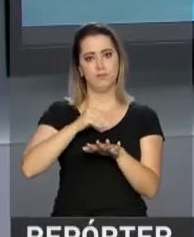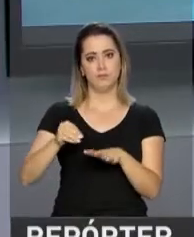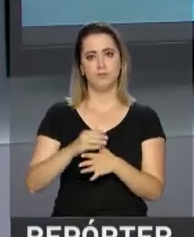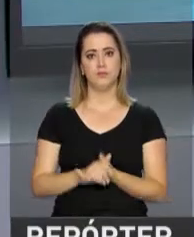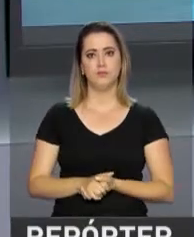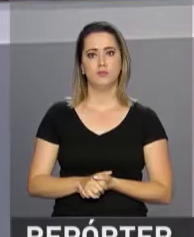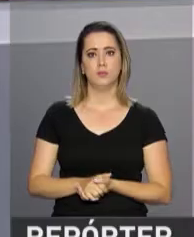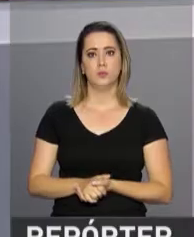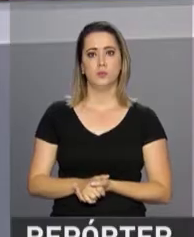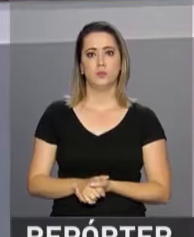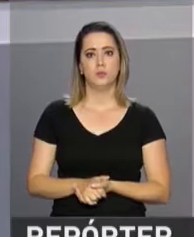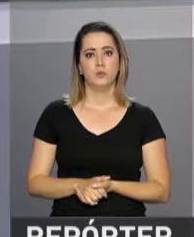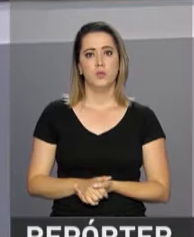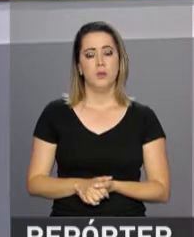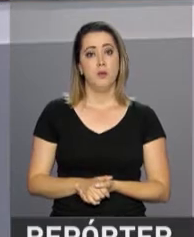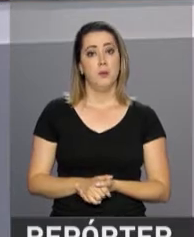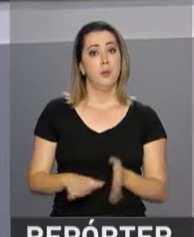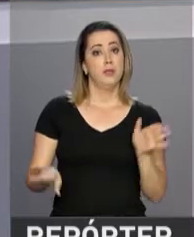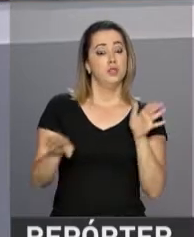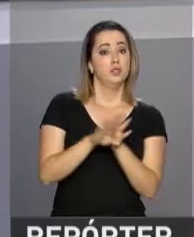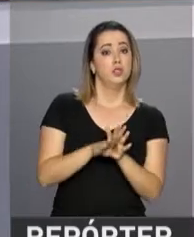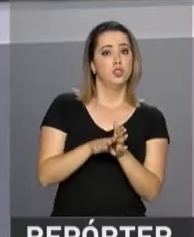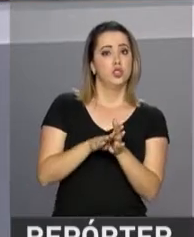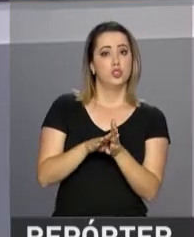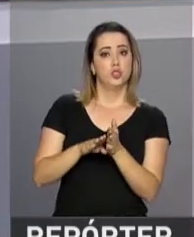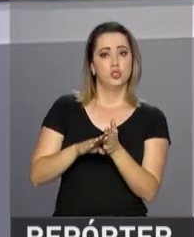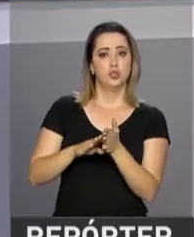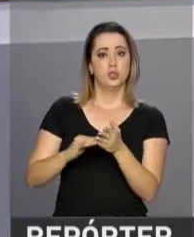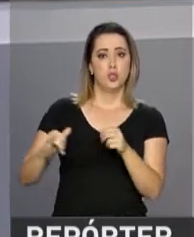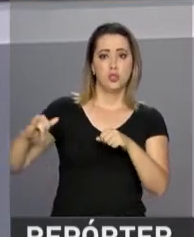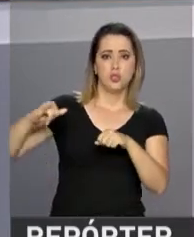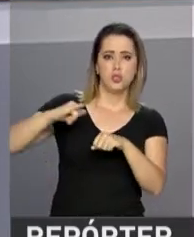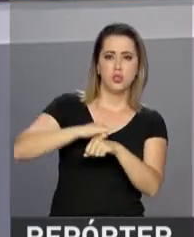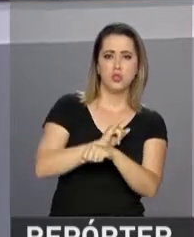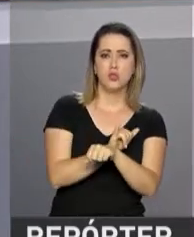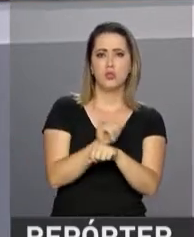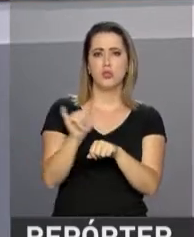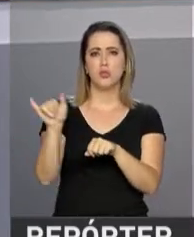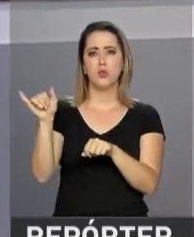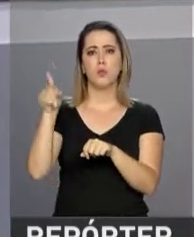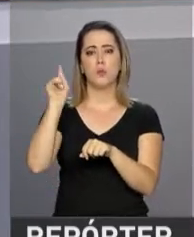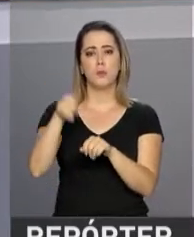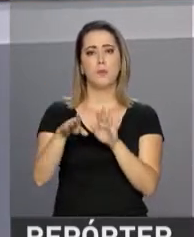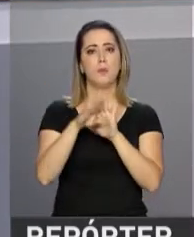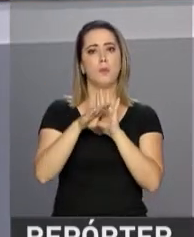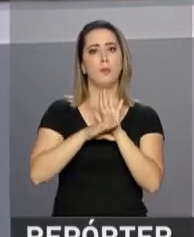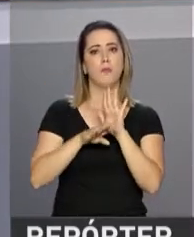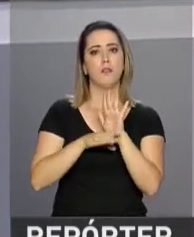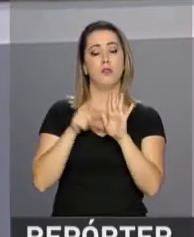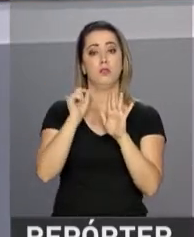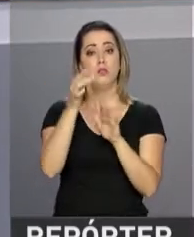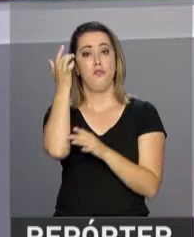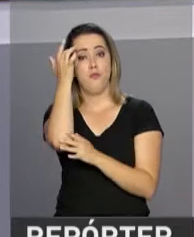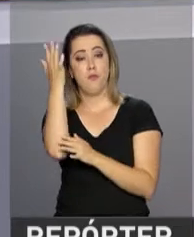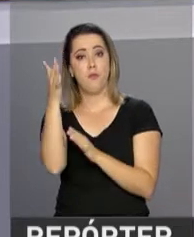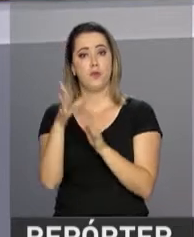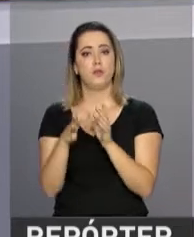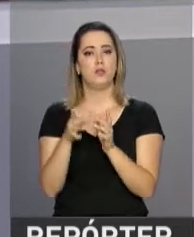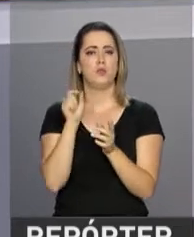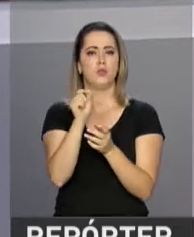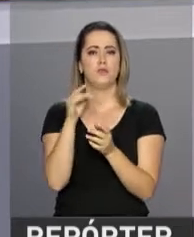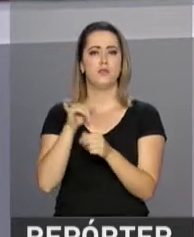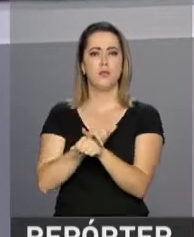informações chegadas e partidas com agilidade e segurança é o que o novo programa nacional de facilitação